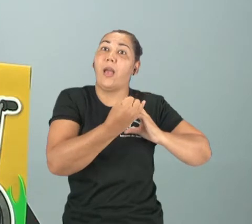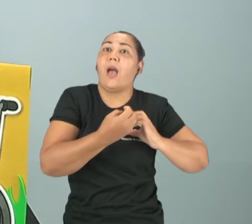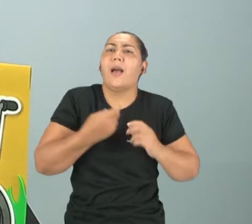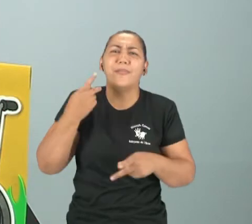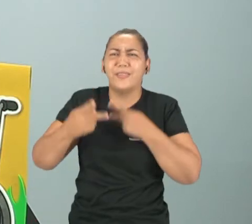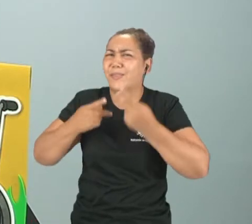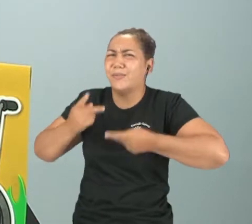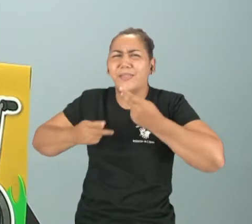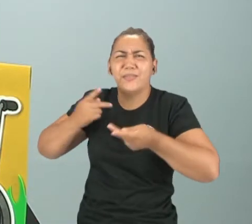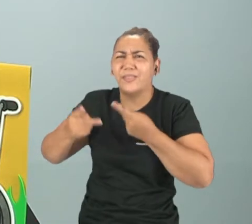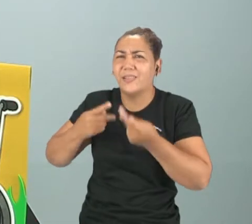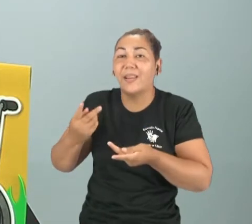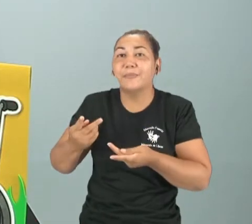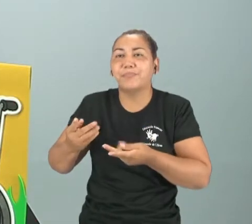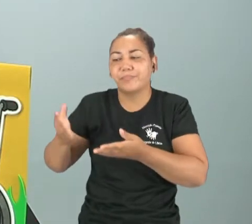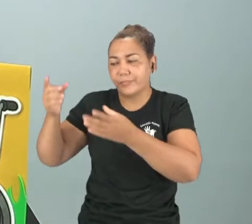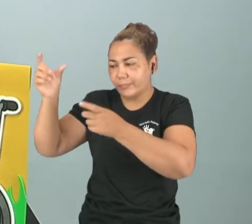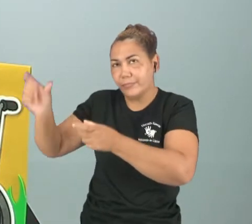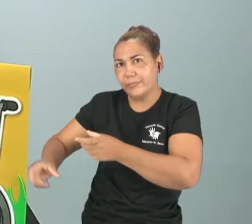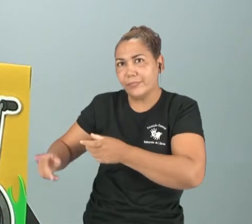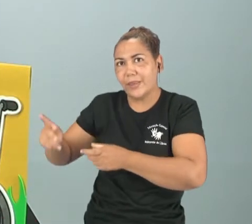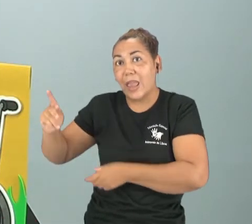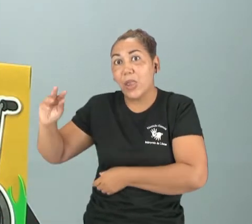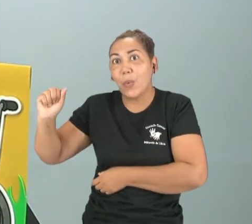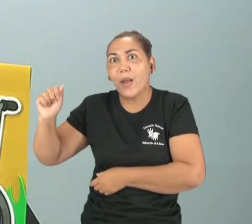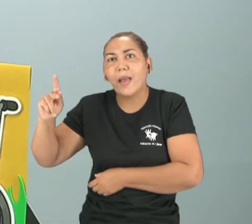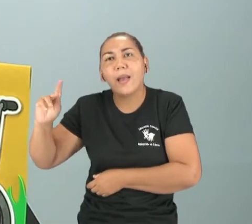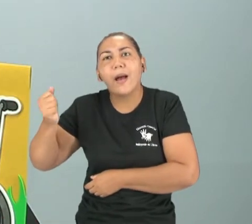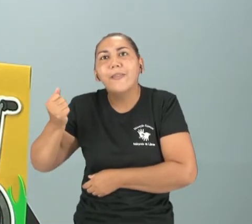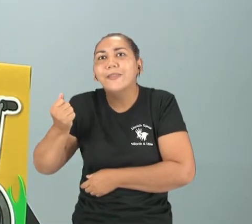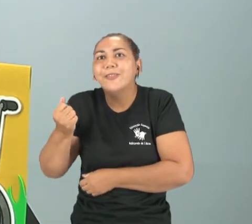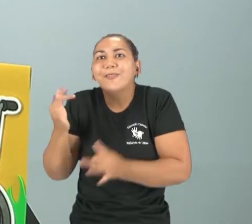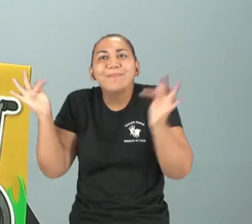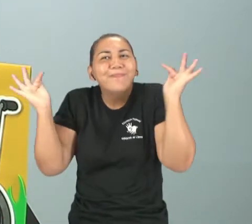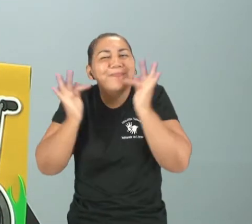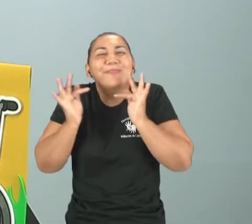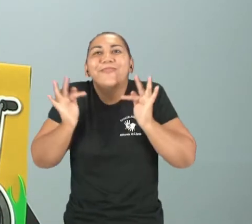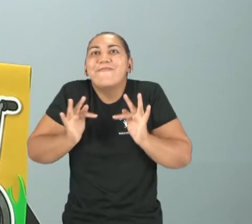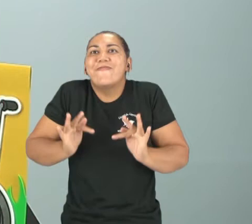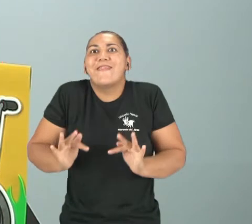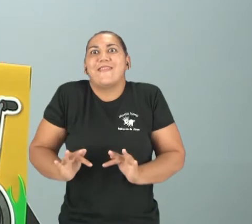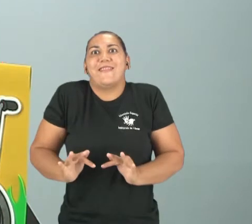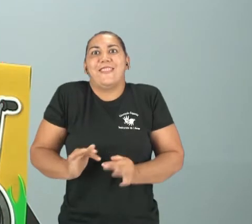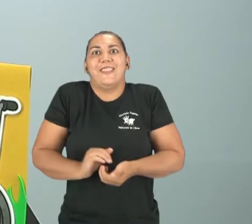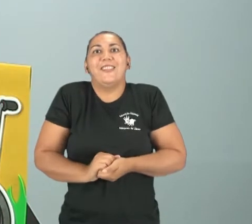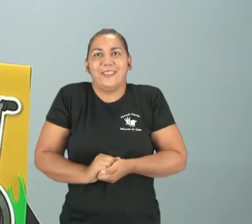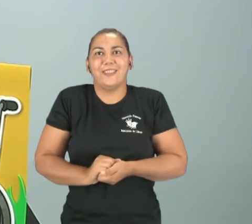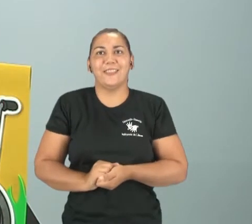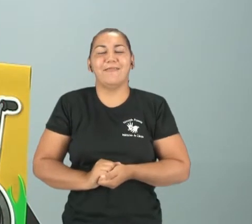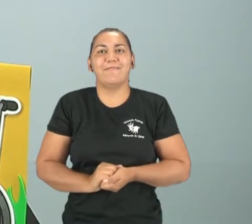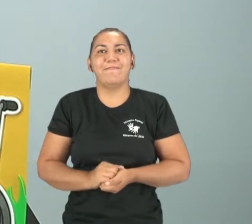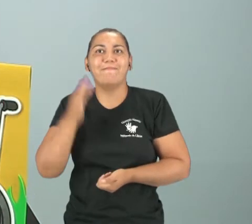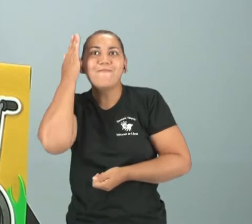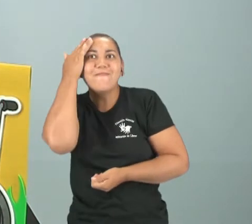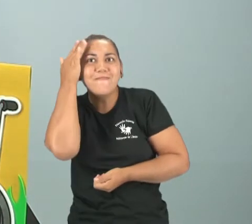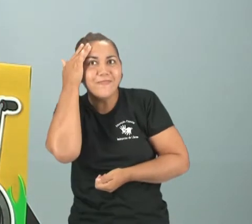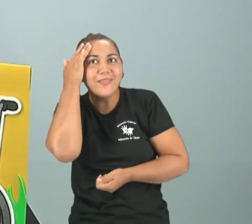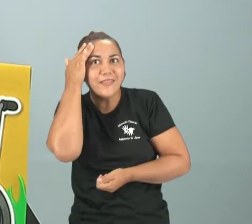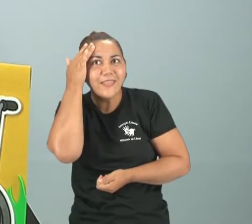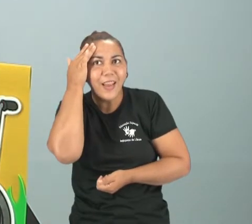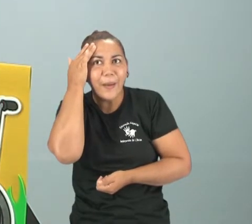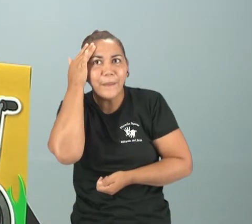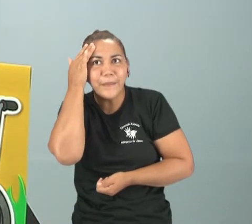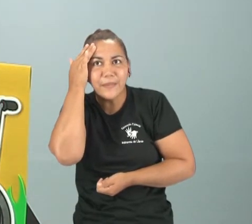e o Cacá ficou muito feliz. E sabe o que aconteceu? Eles começaram,